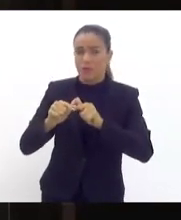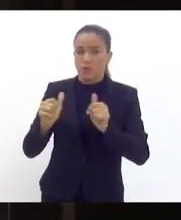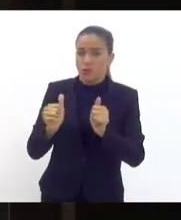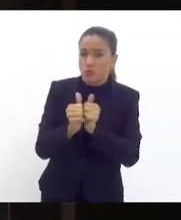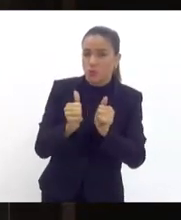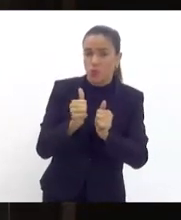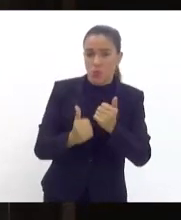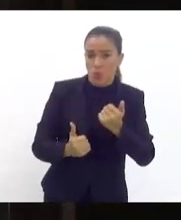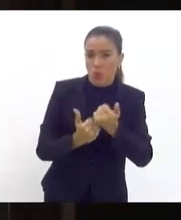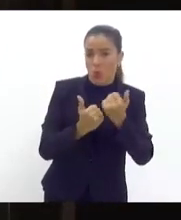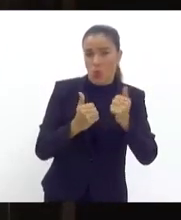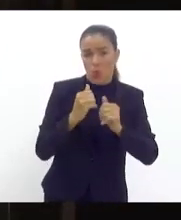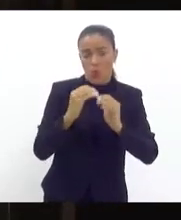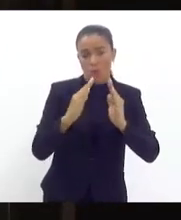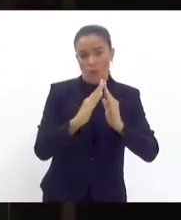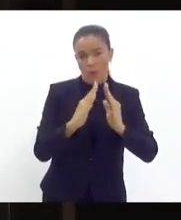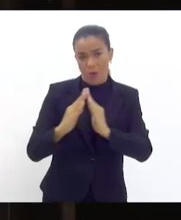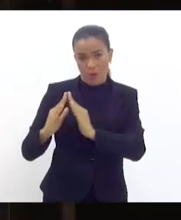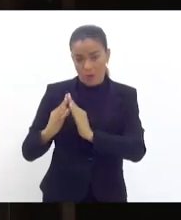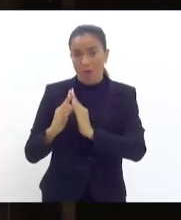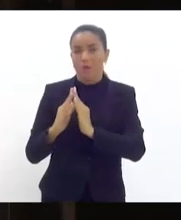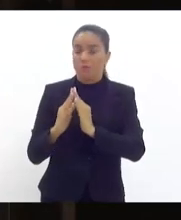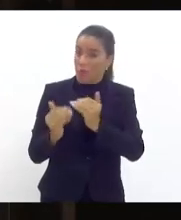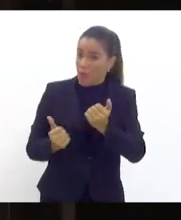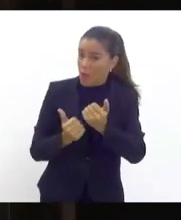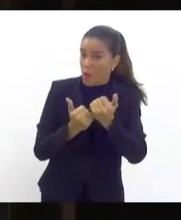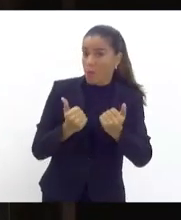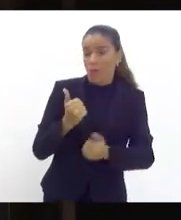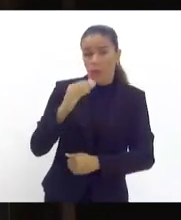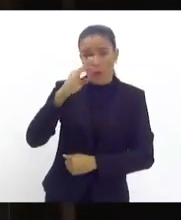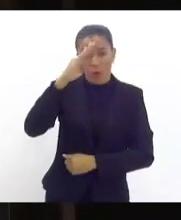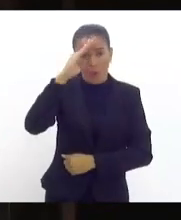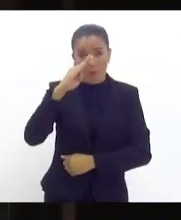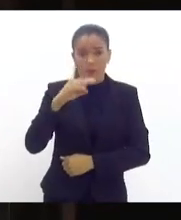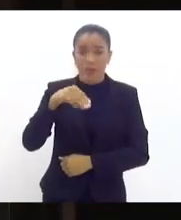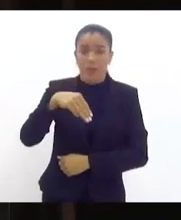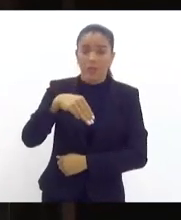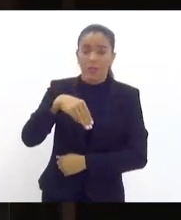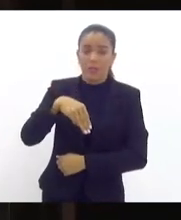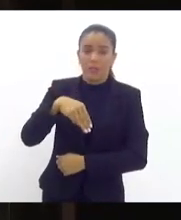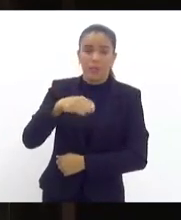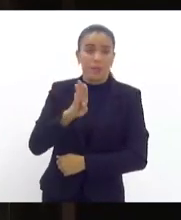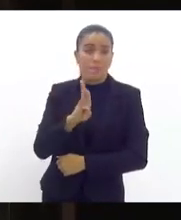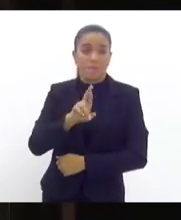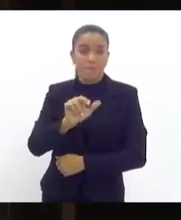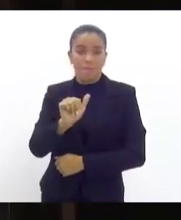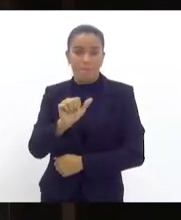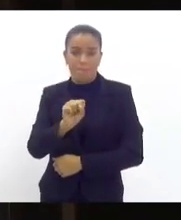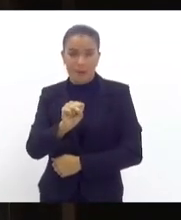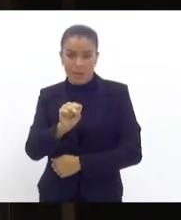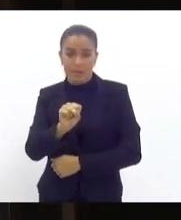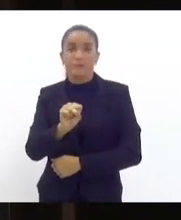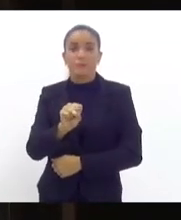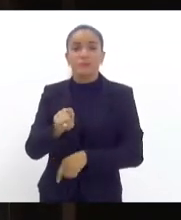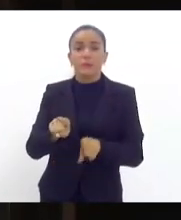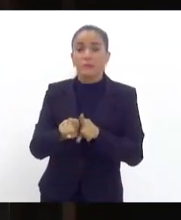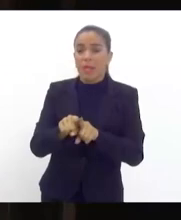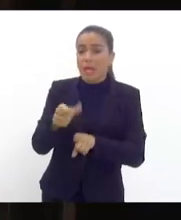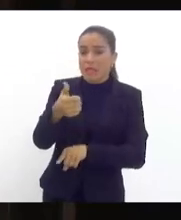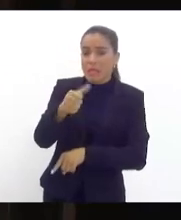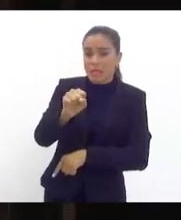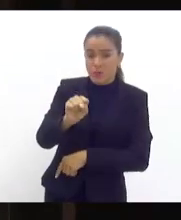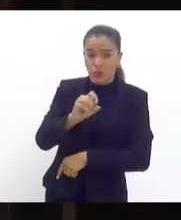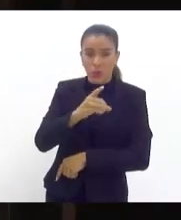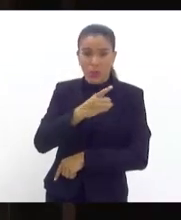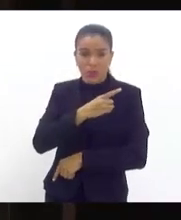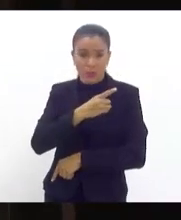Tijuca apoiam o trabalho do comandante Braz em frente ao Sexto Batalhão apoia a 18 DP